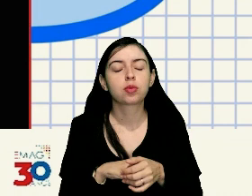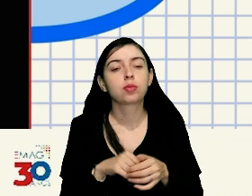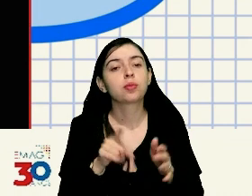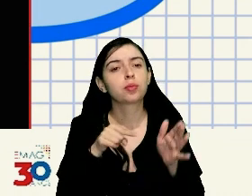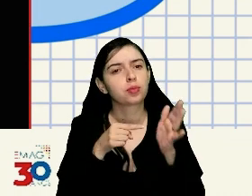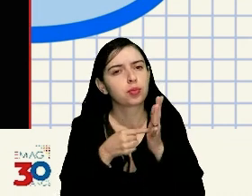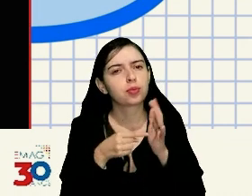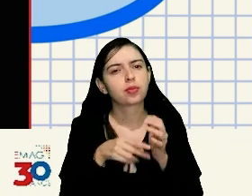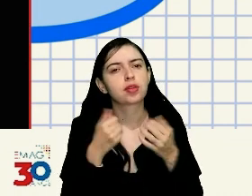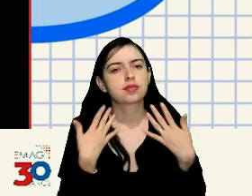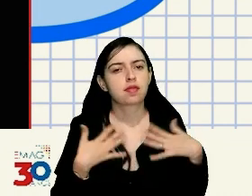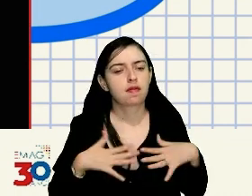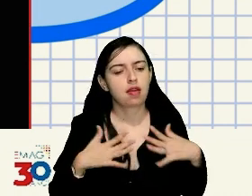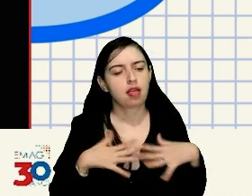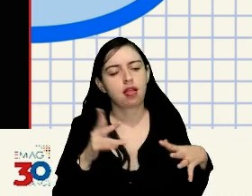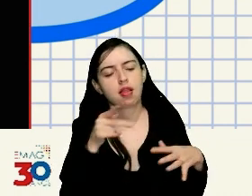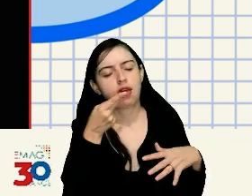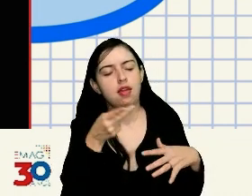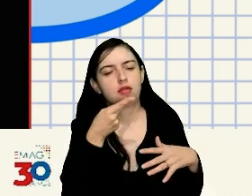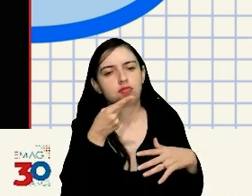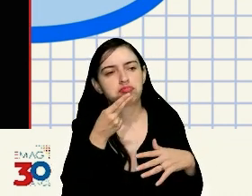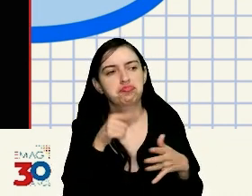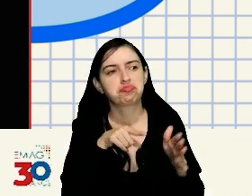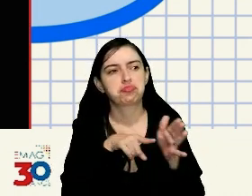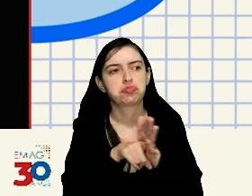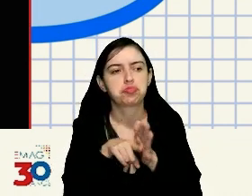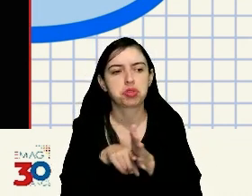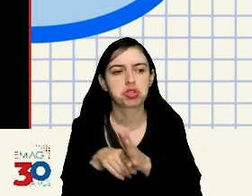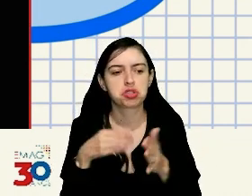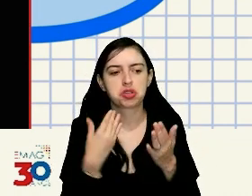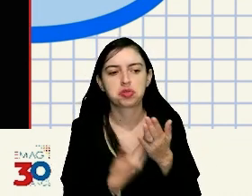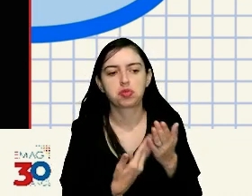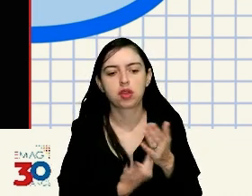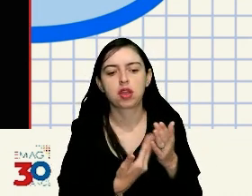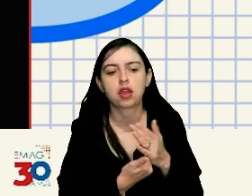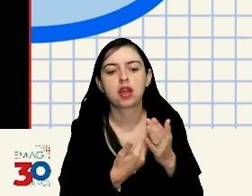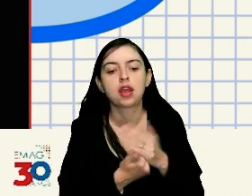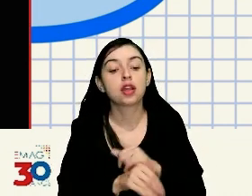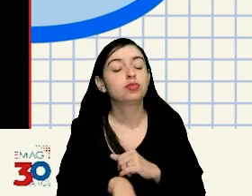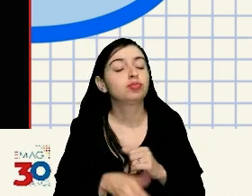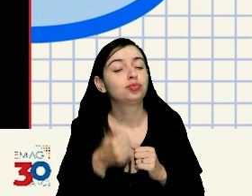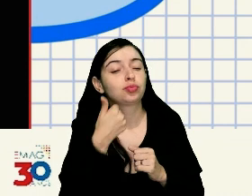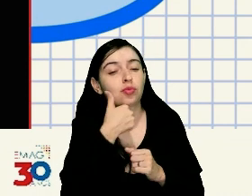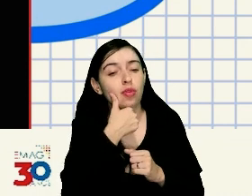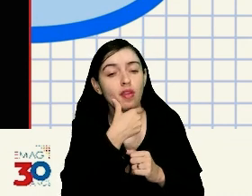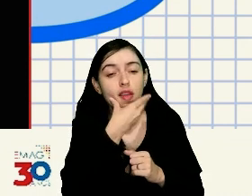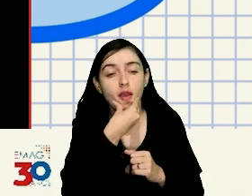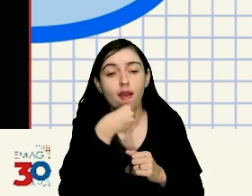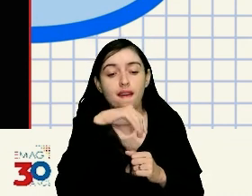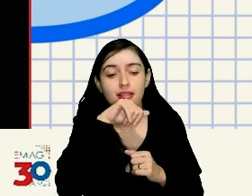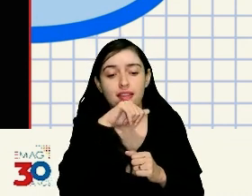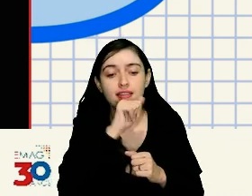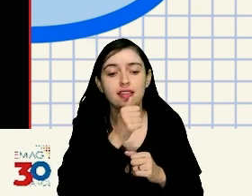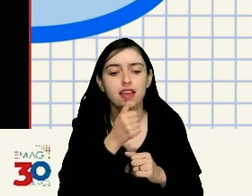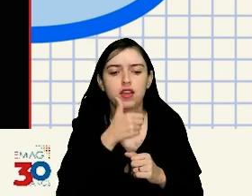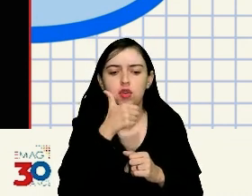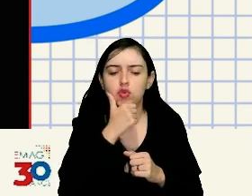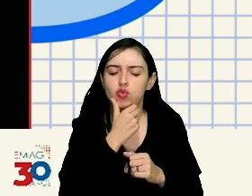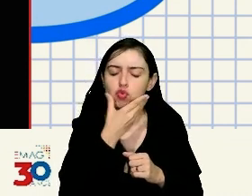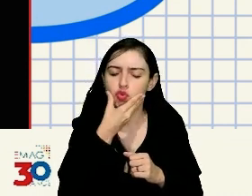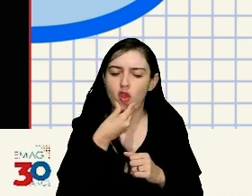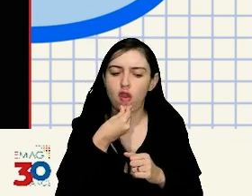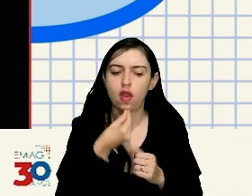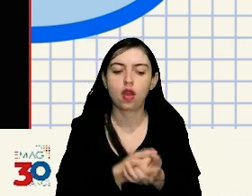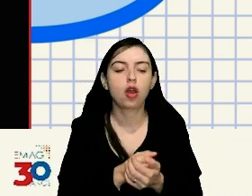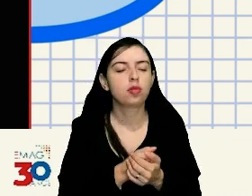tranquilidade, assim, eu já estudo paternidades e masculinidades há mais de 6 anos, e uma coisa eu posso dizer com muita tranquilidade, assim, não existe nada